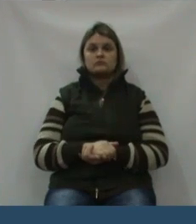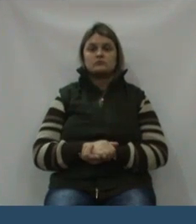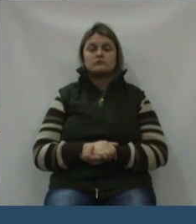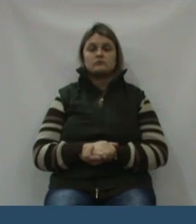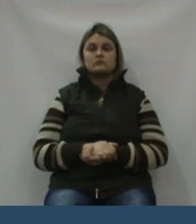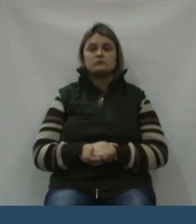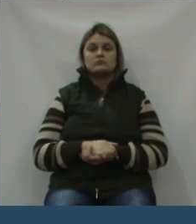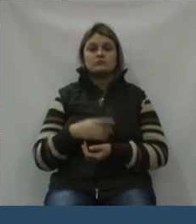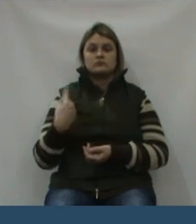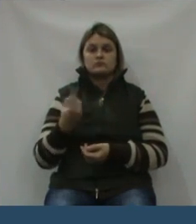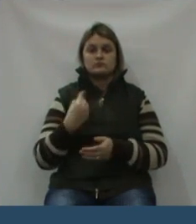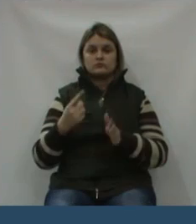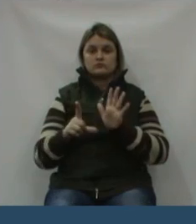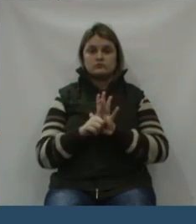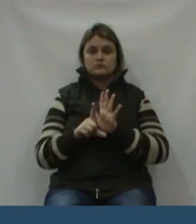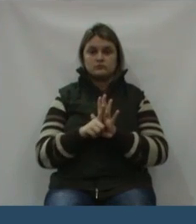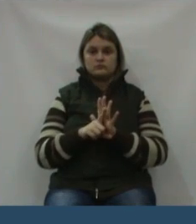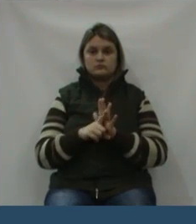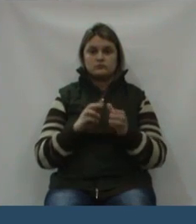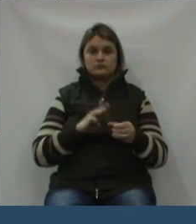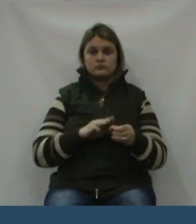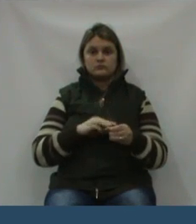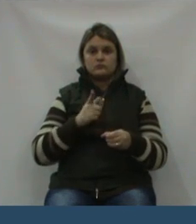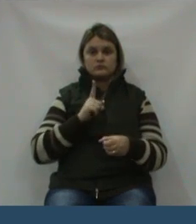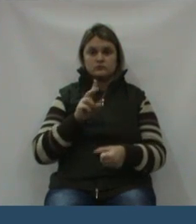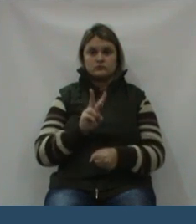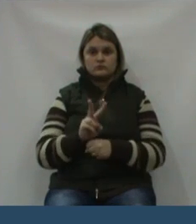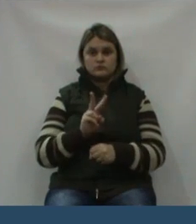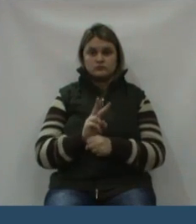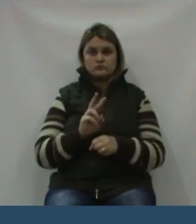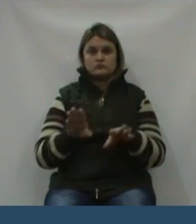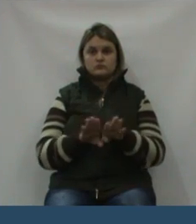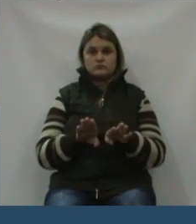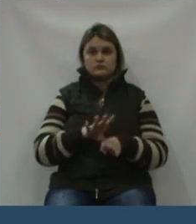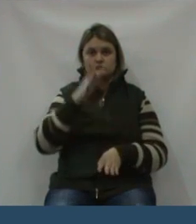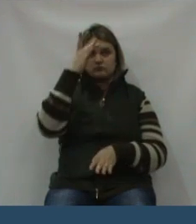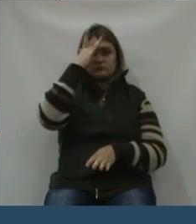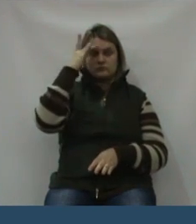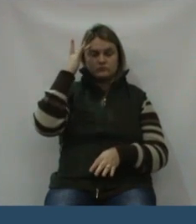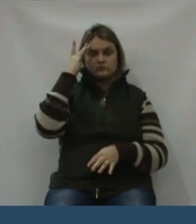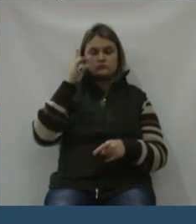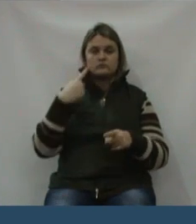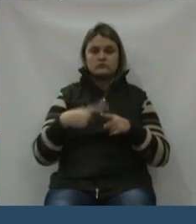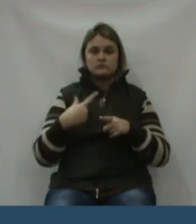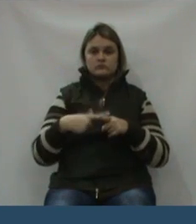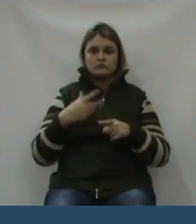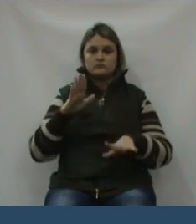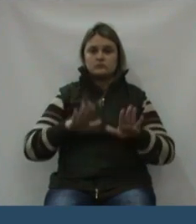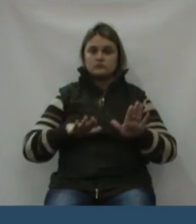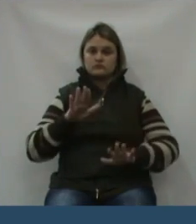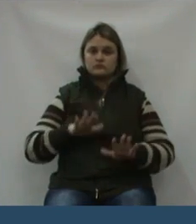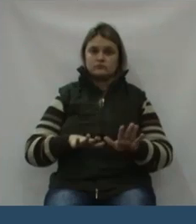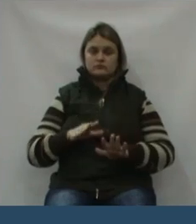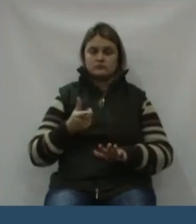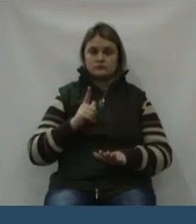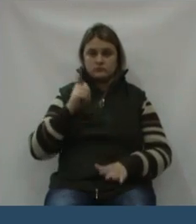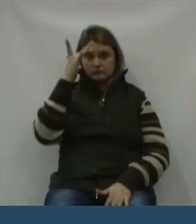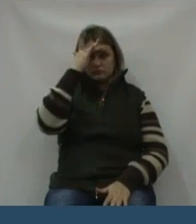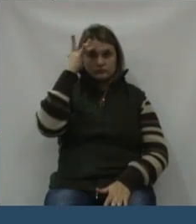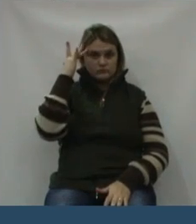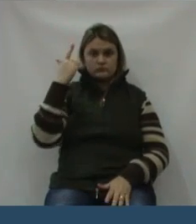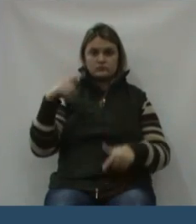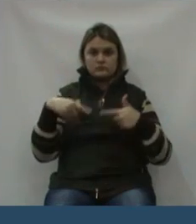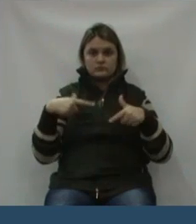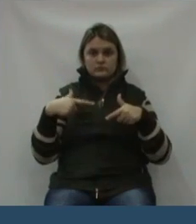à nossa lei orgânica, prevê isso, uma proteção também a essas pessoas. Porque, infelizmente, essas